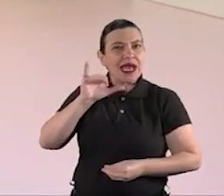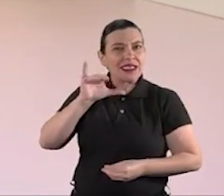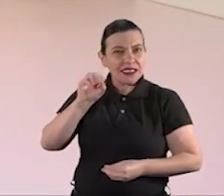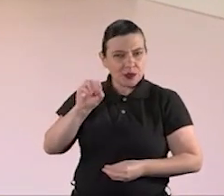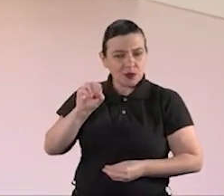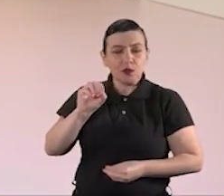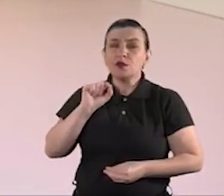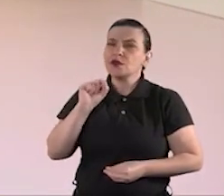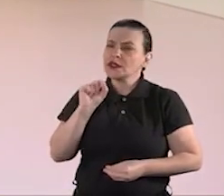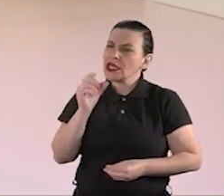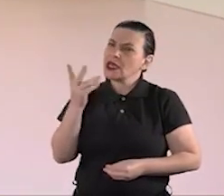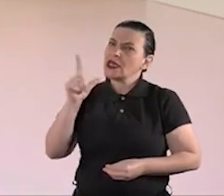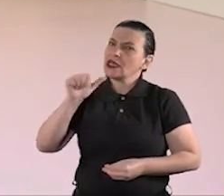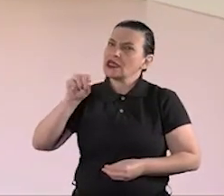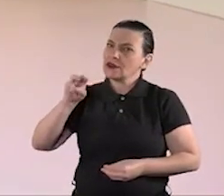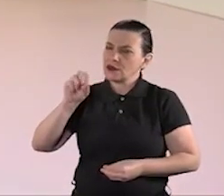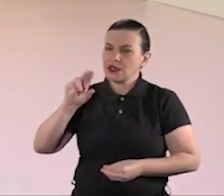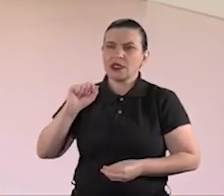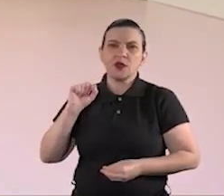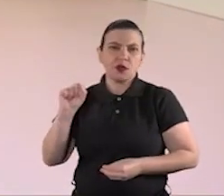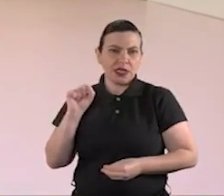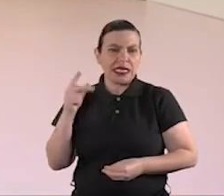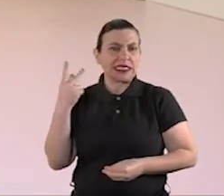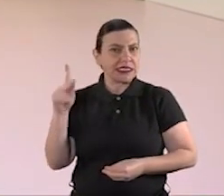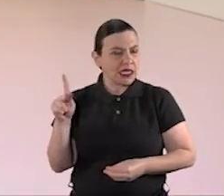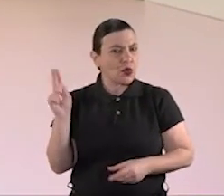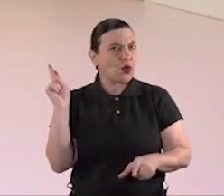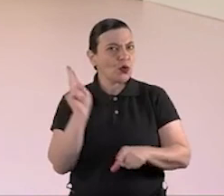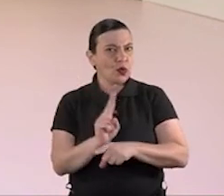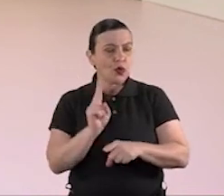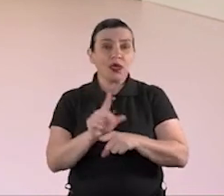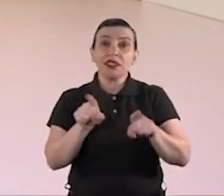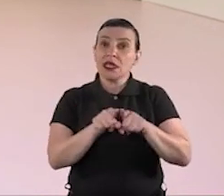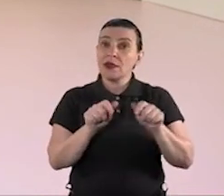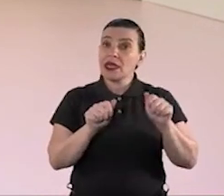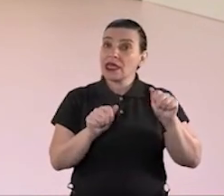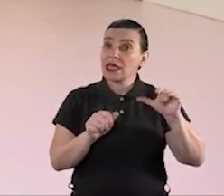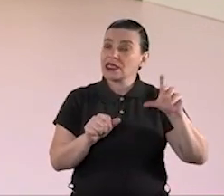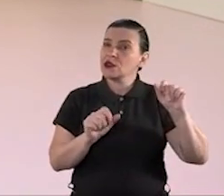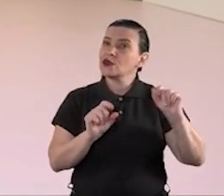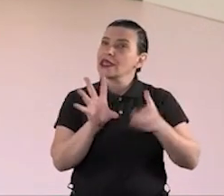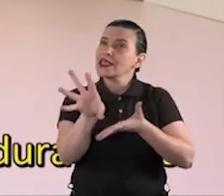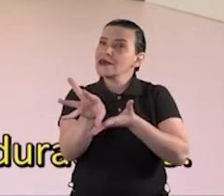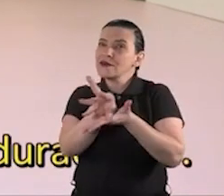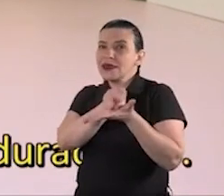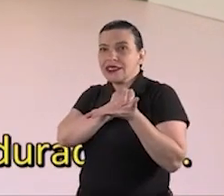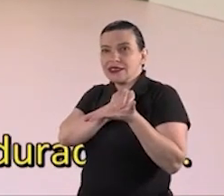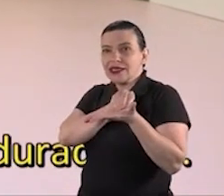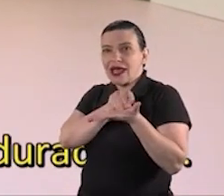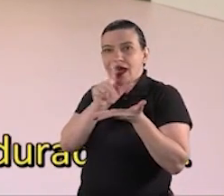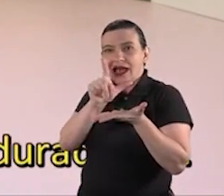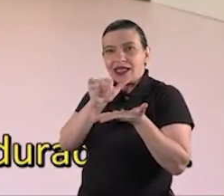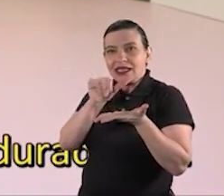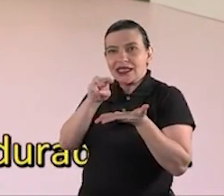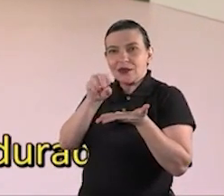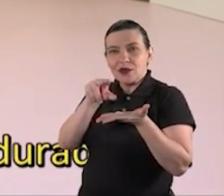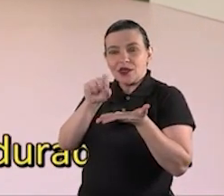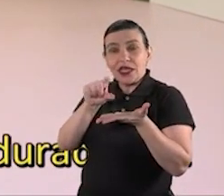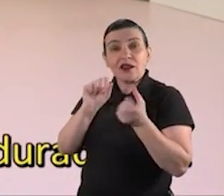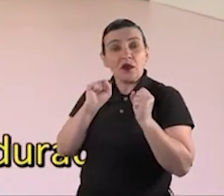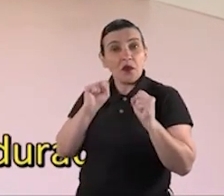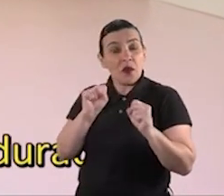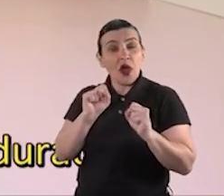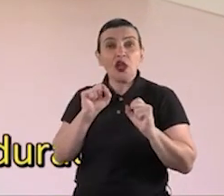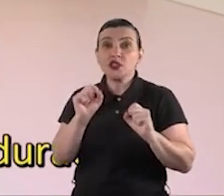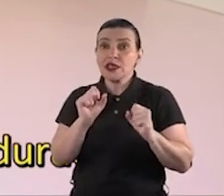periódico embora ou de Moreno esse seja altamente a ficar o ácido periódico imita os efeitos do limoneno e pode Demonstrar